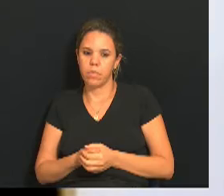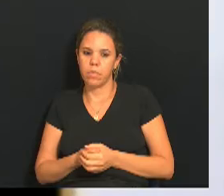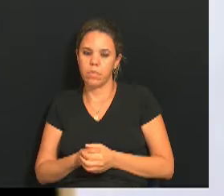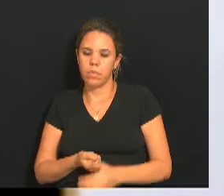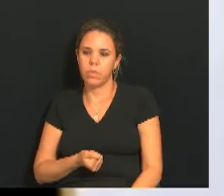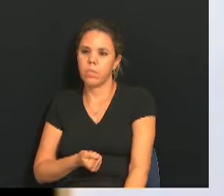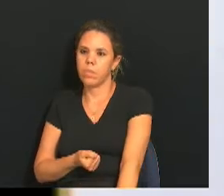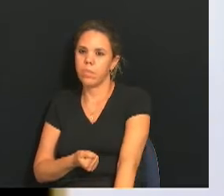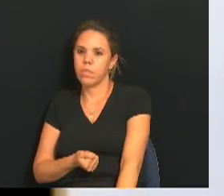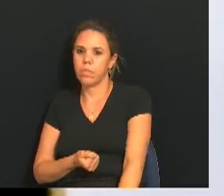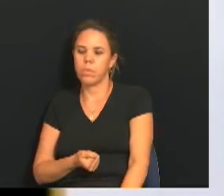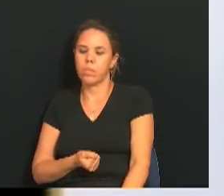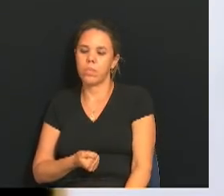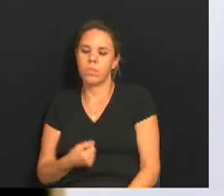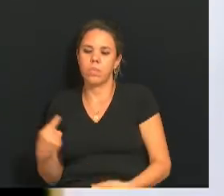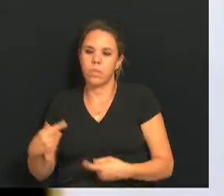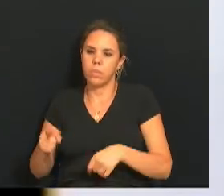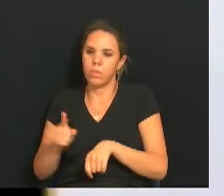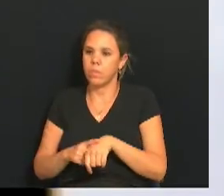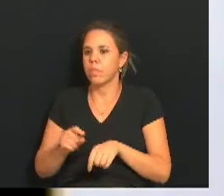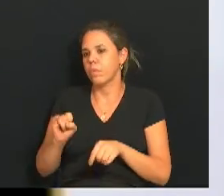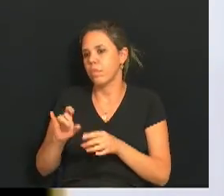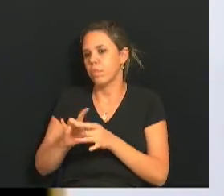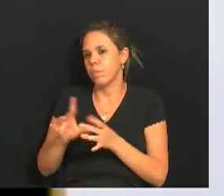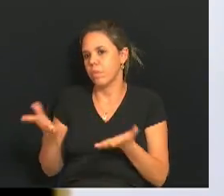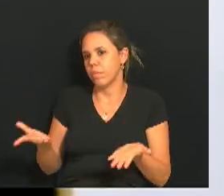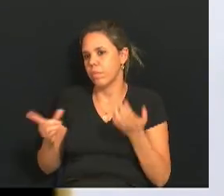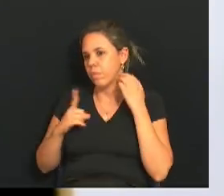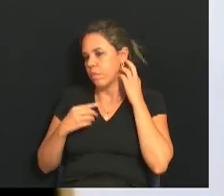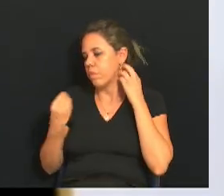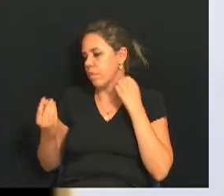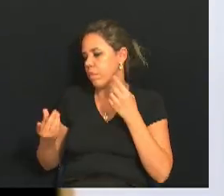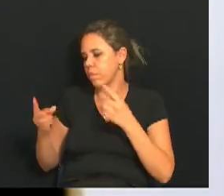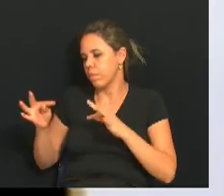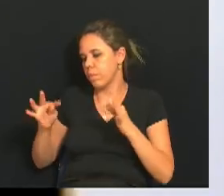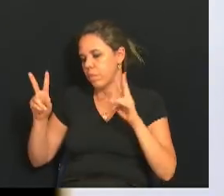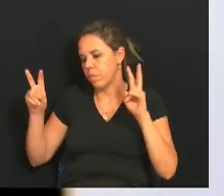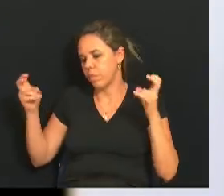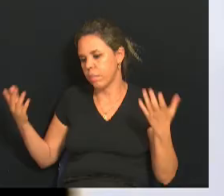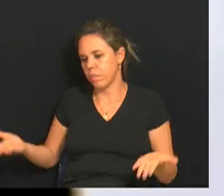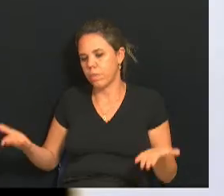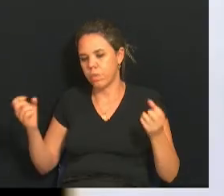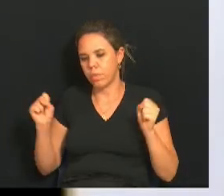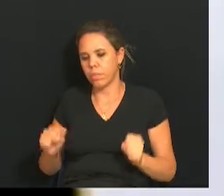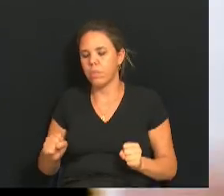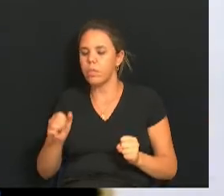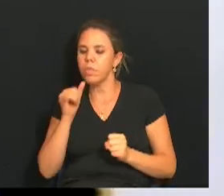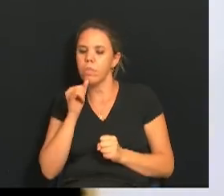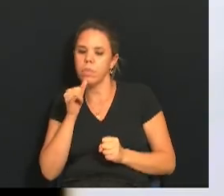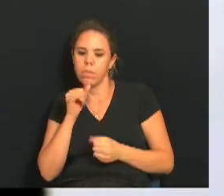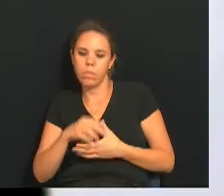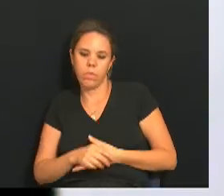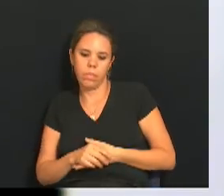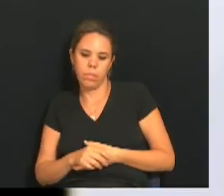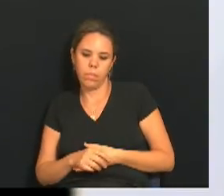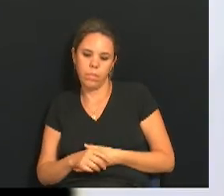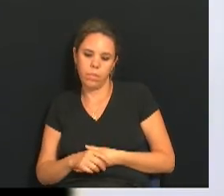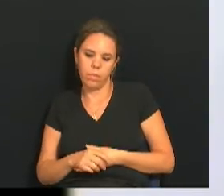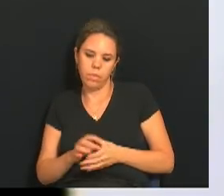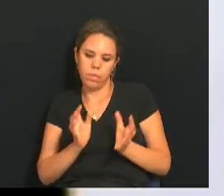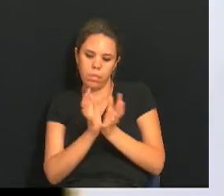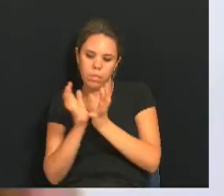um momento político, se há disposição, como tratamos isso. Podemos, por exemplo, passar pela Comissão